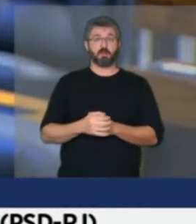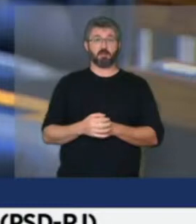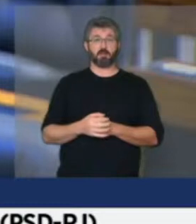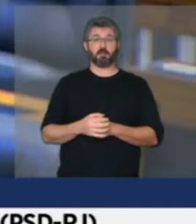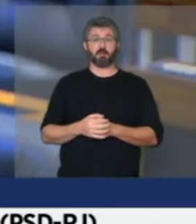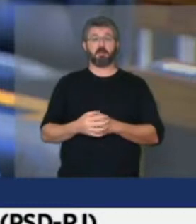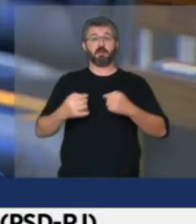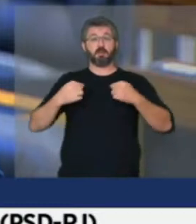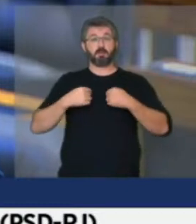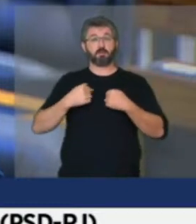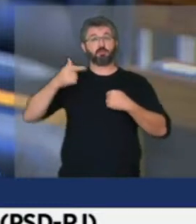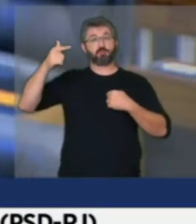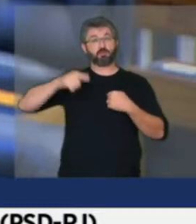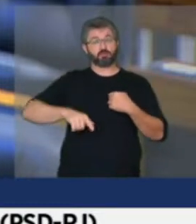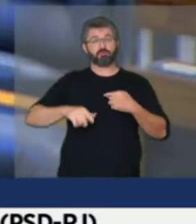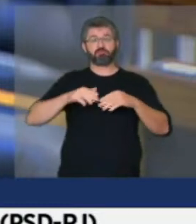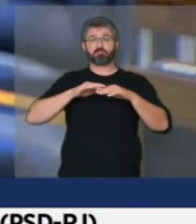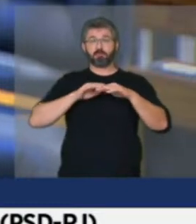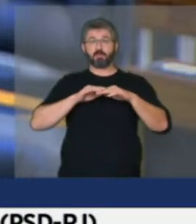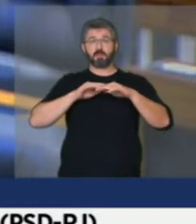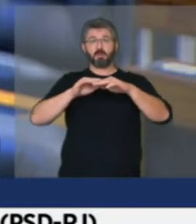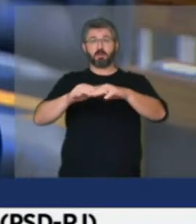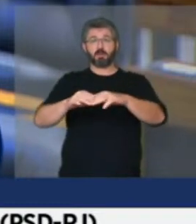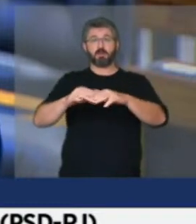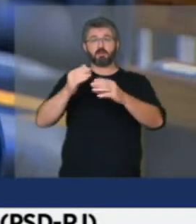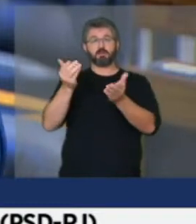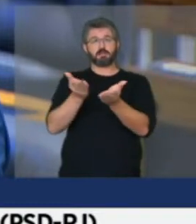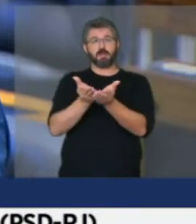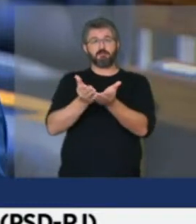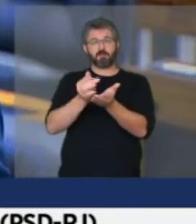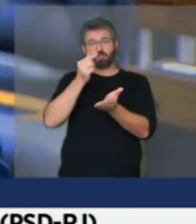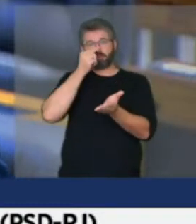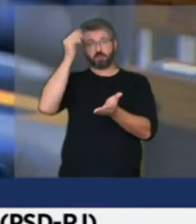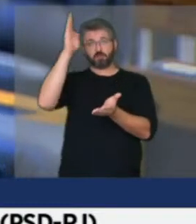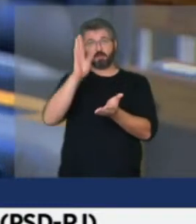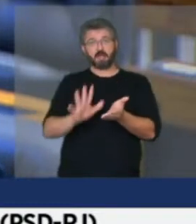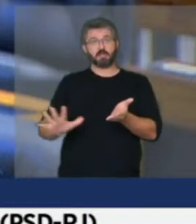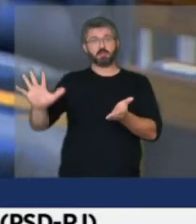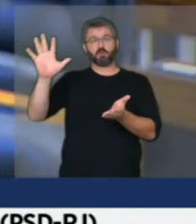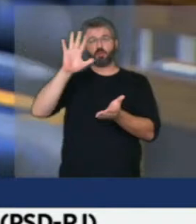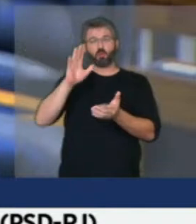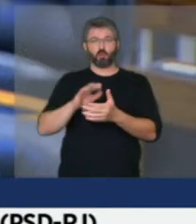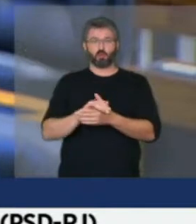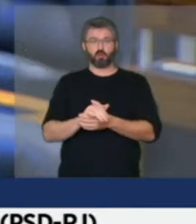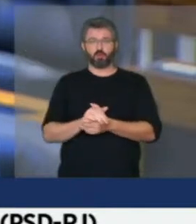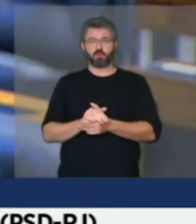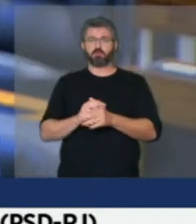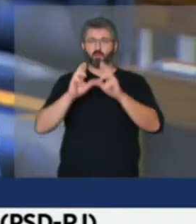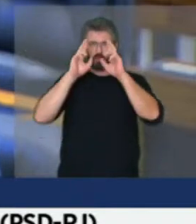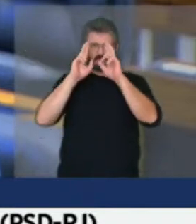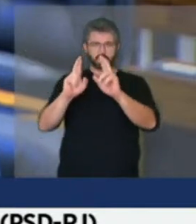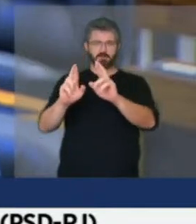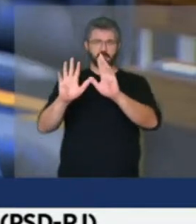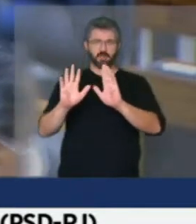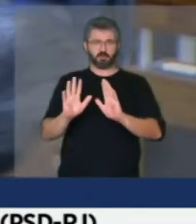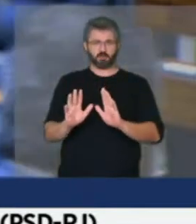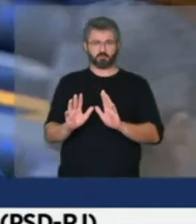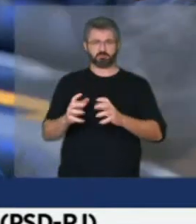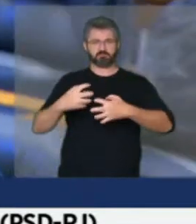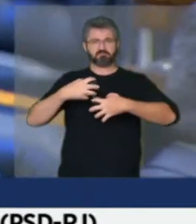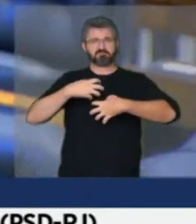eu quero novamente me dirigir aos evangélicos do Brasil, de forma muito respeitosa, que se